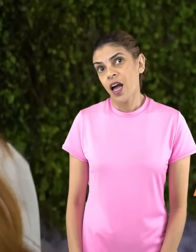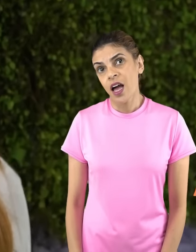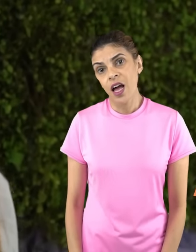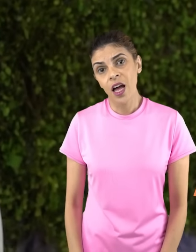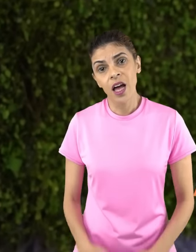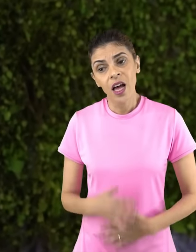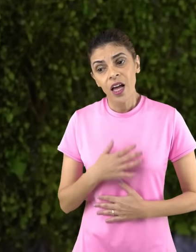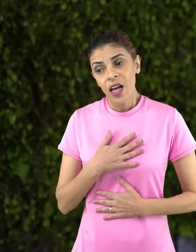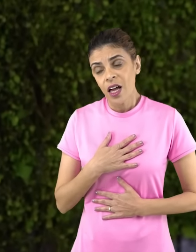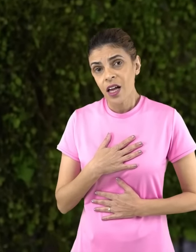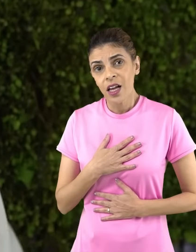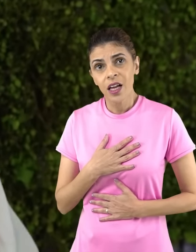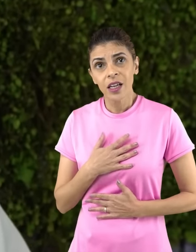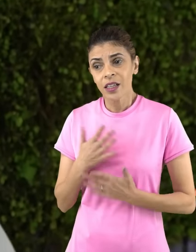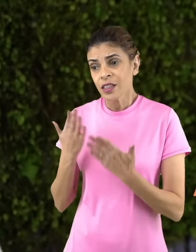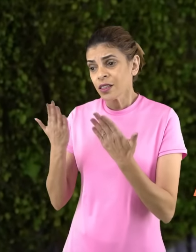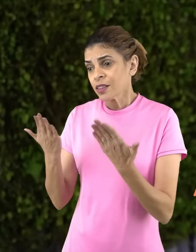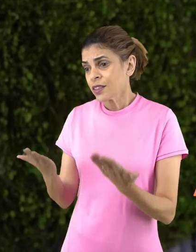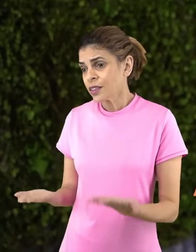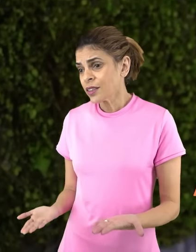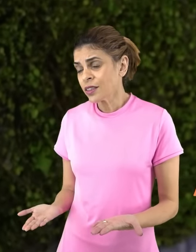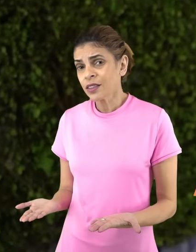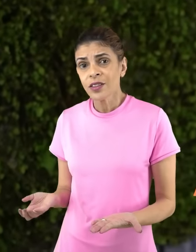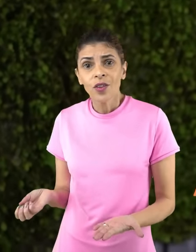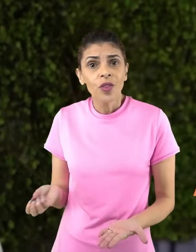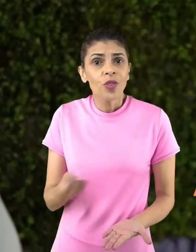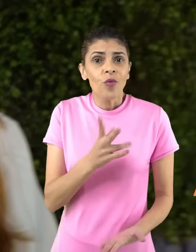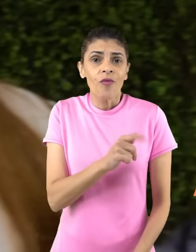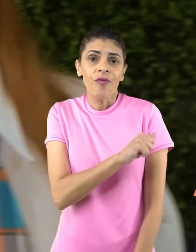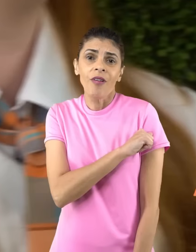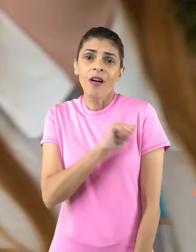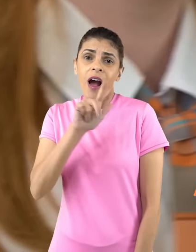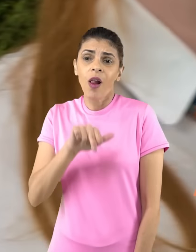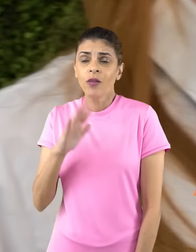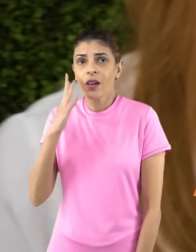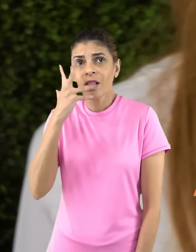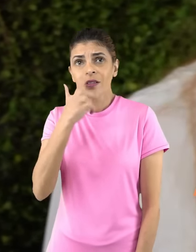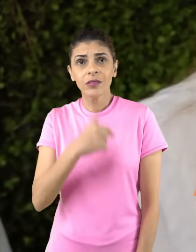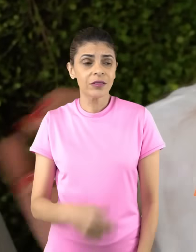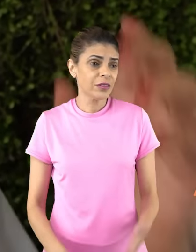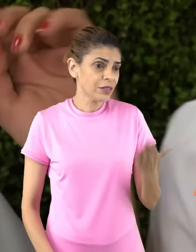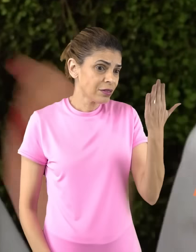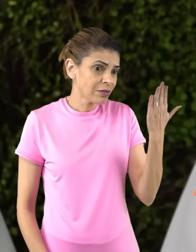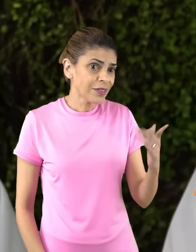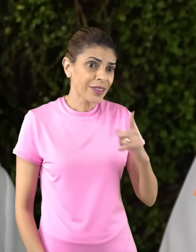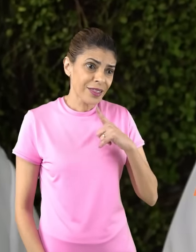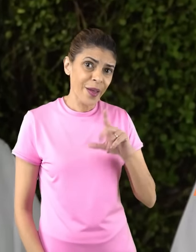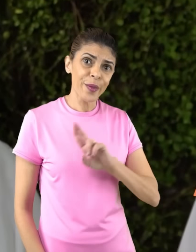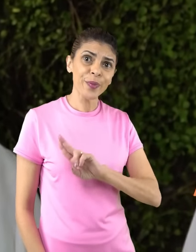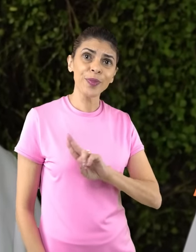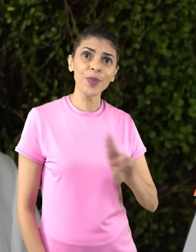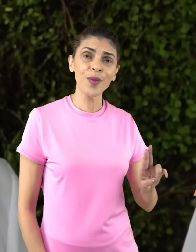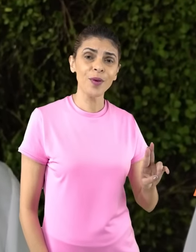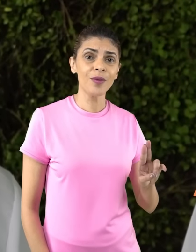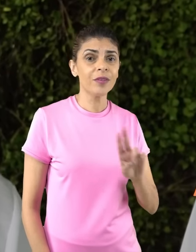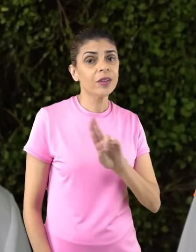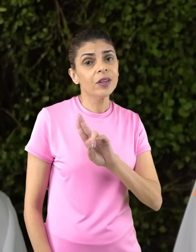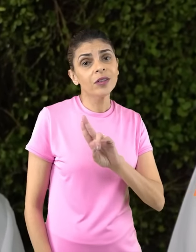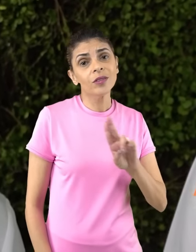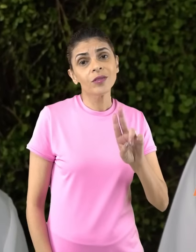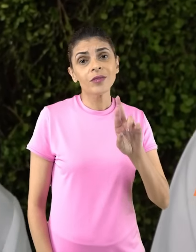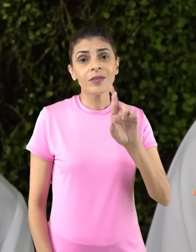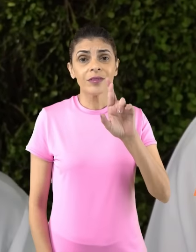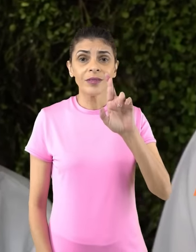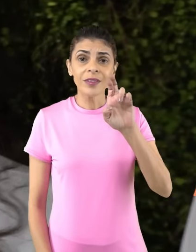Oi! Esse menino novo da escola é tão lindo! Esse menino novo tem nome! Ele se chama